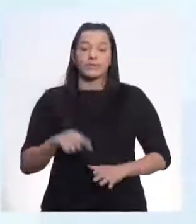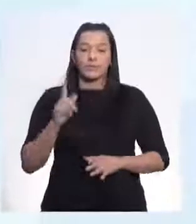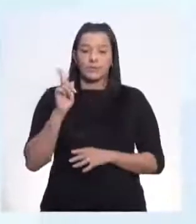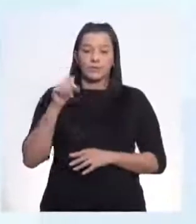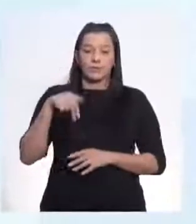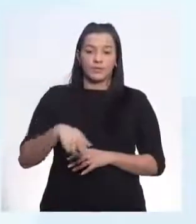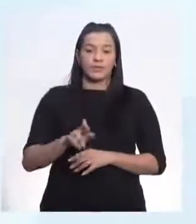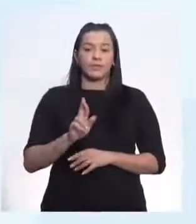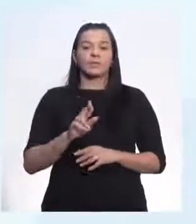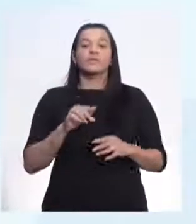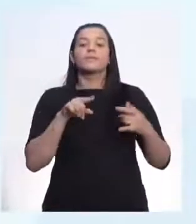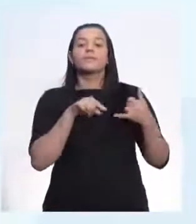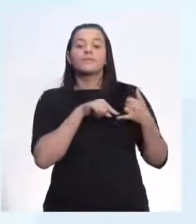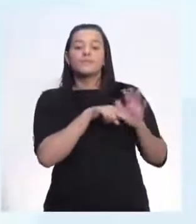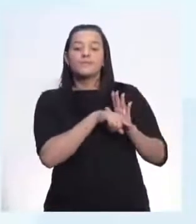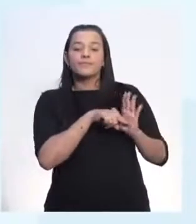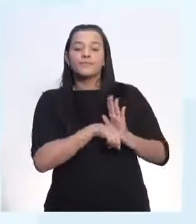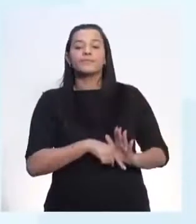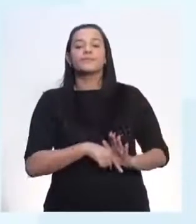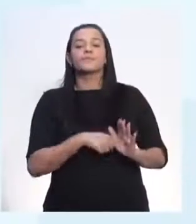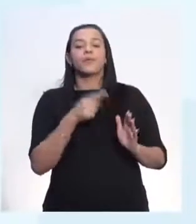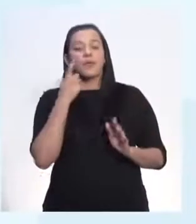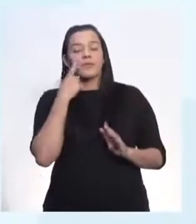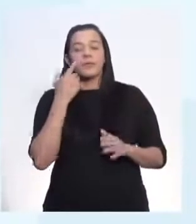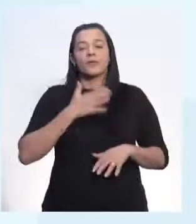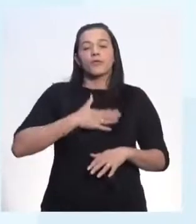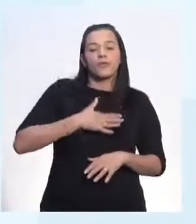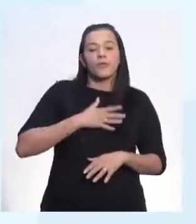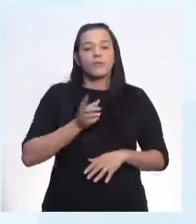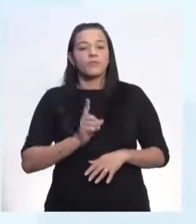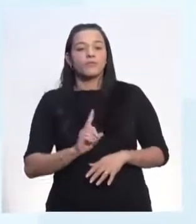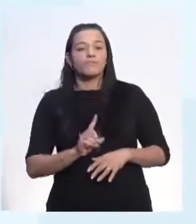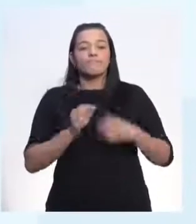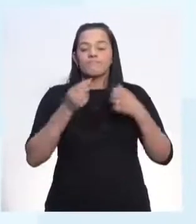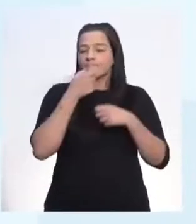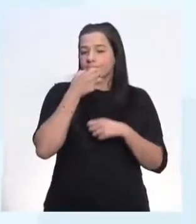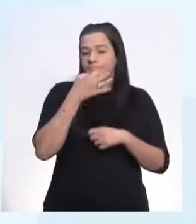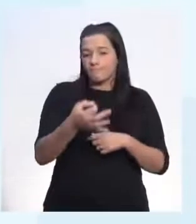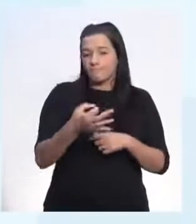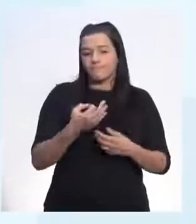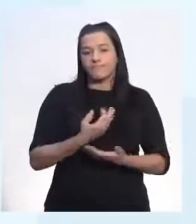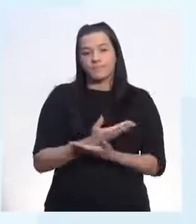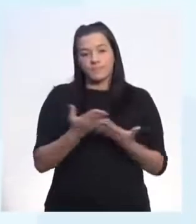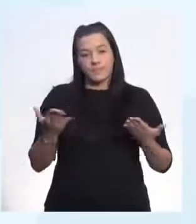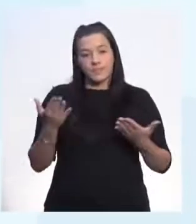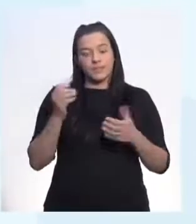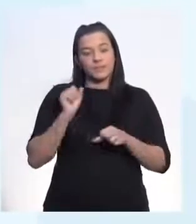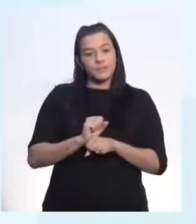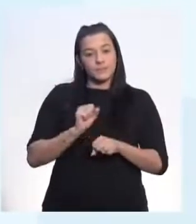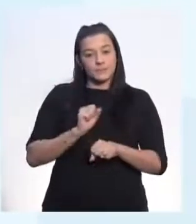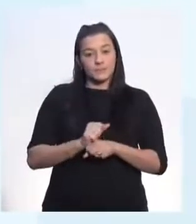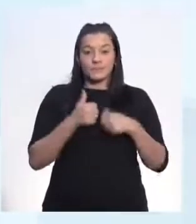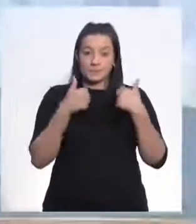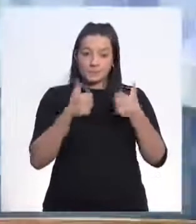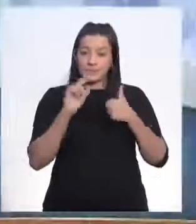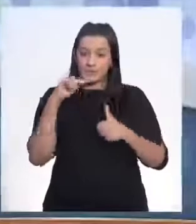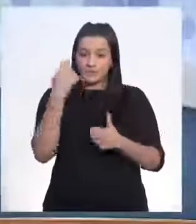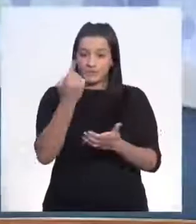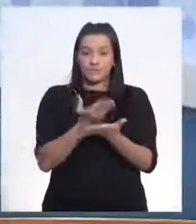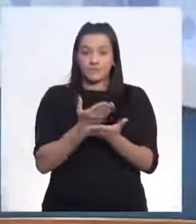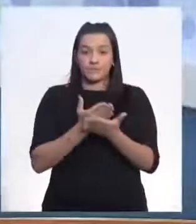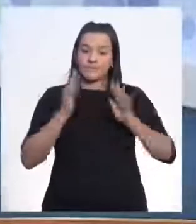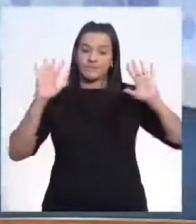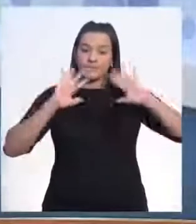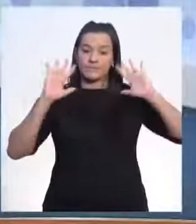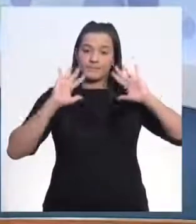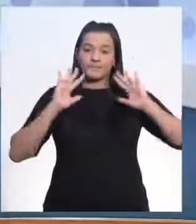no link. Entrem aí, falam que vocês estão gostando ou não, deem a opinião, que a gente aguarda sempre essa devolutiva. Até a próxima aula, pessoal. Tchau,